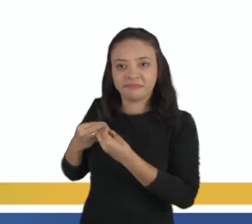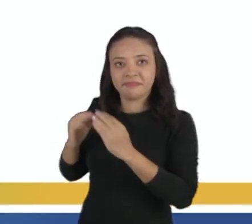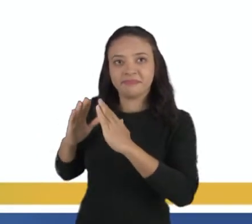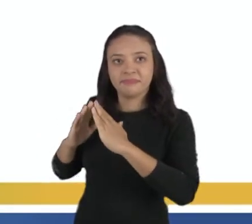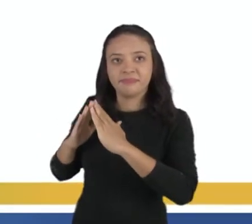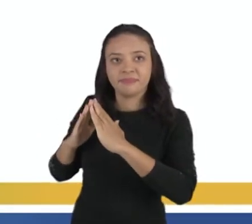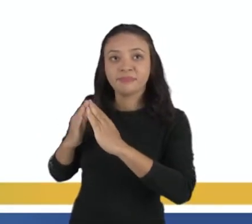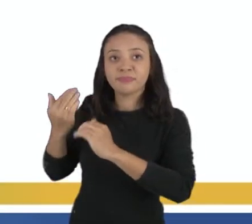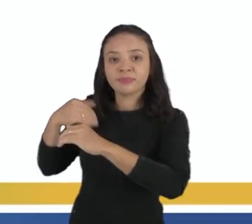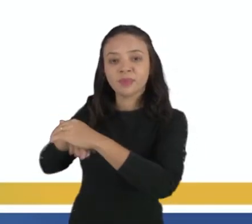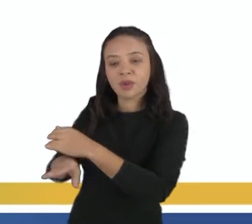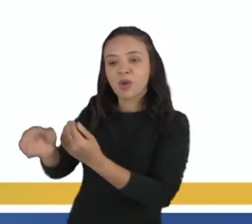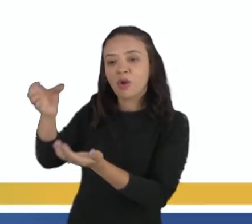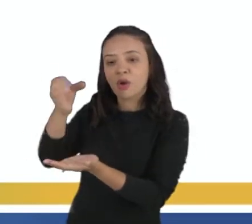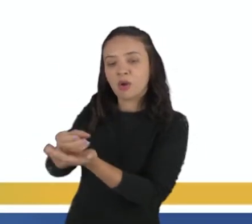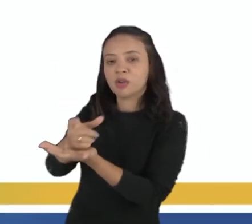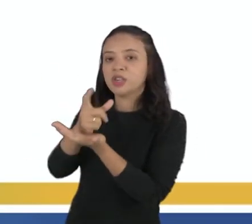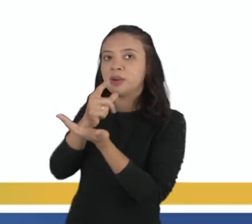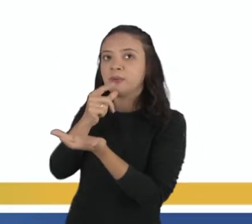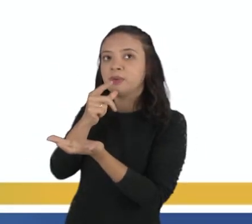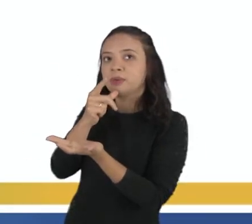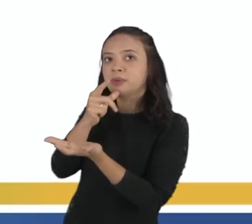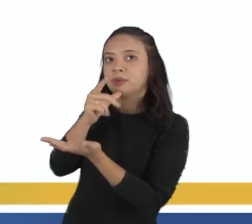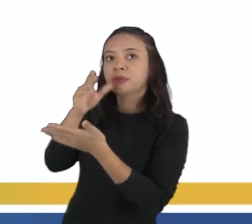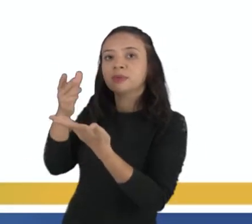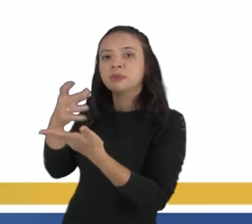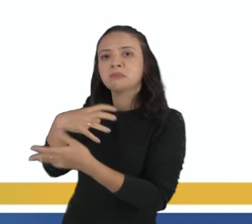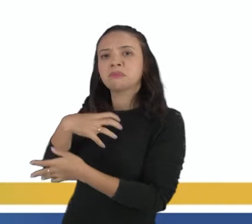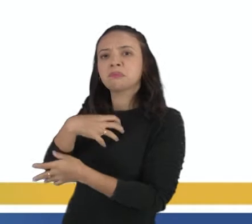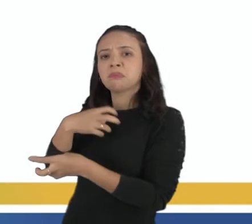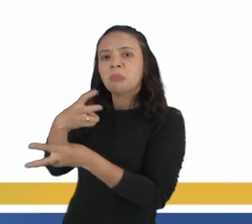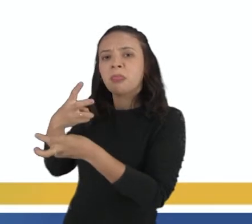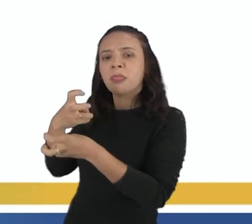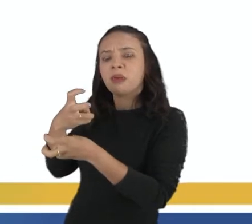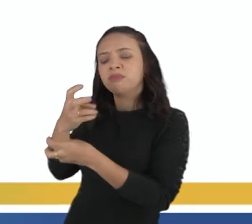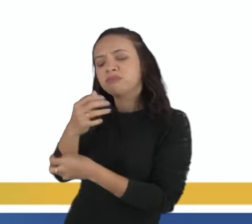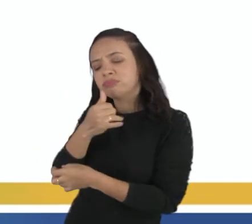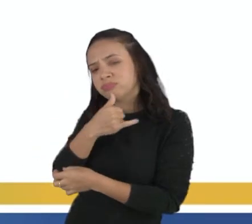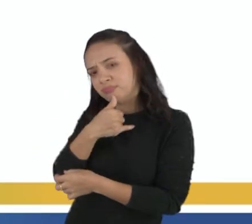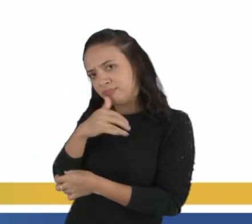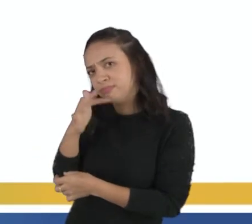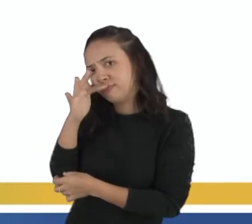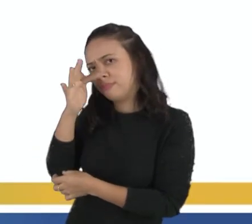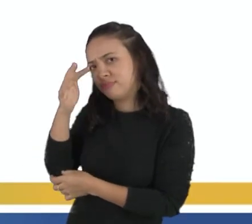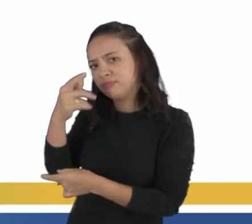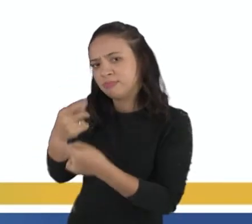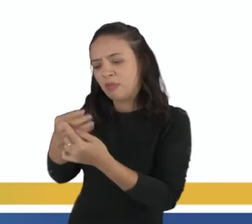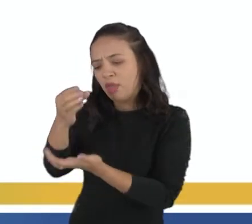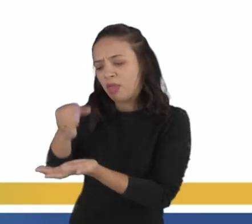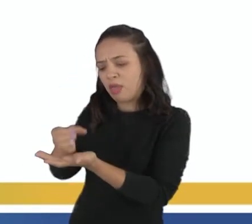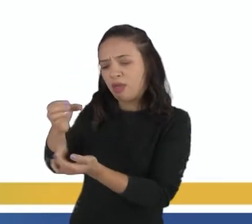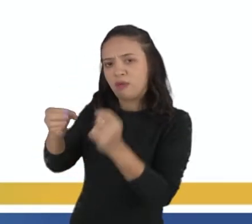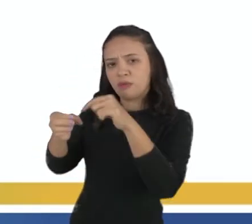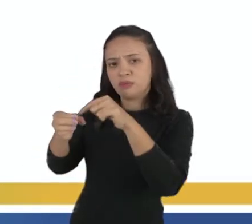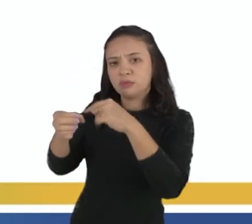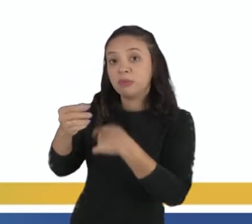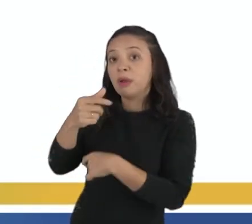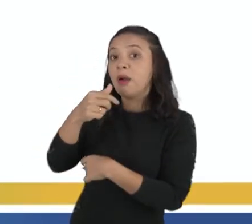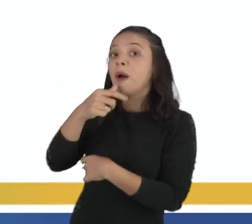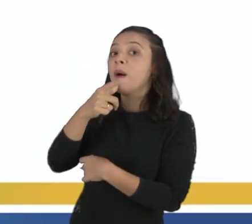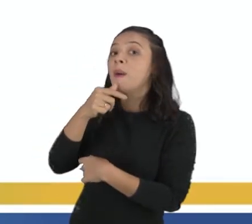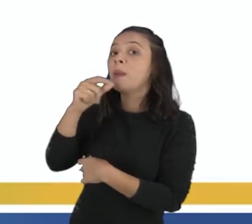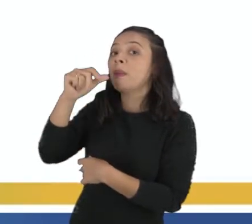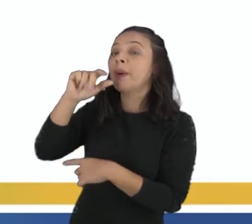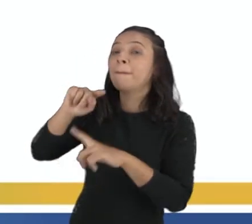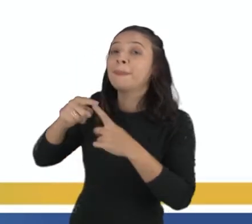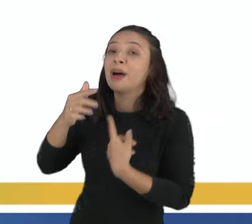e coloquei-a no copo com água. Logo senti que ela não estava feliz. O copo destina-se a beber, e flor